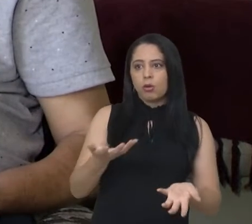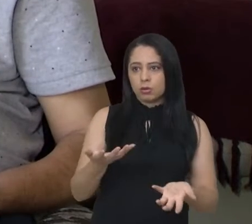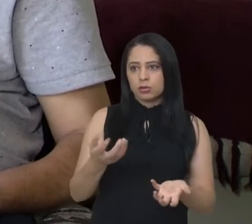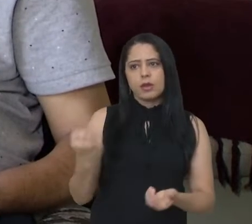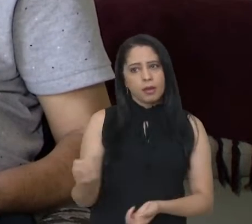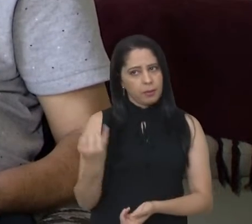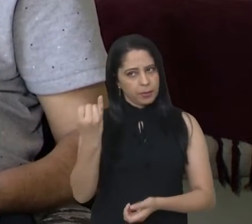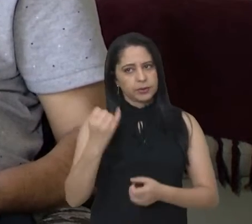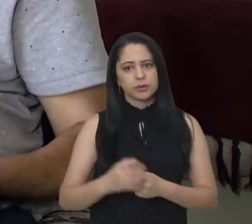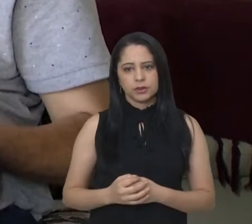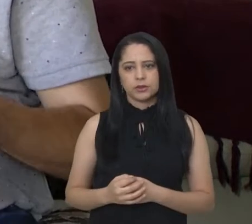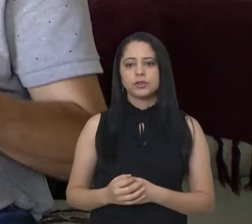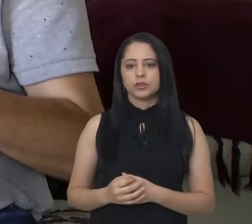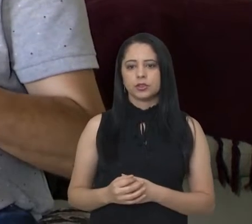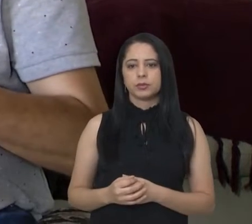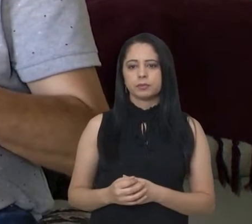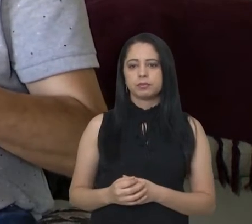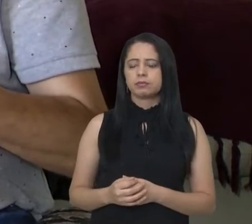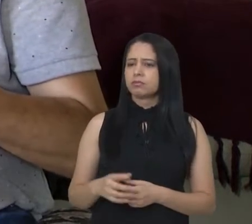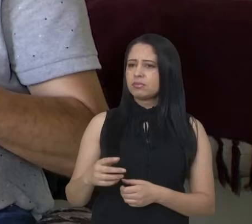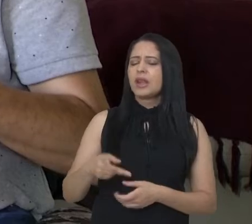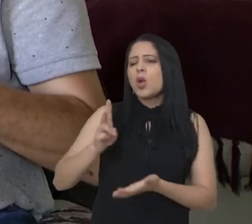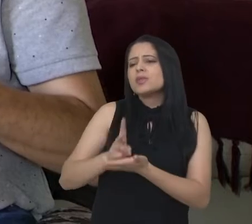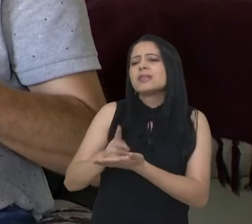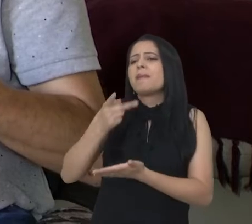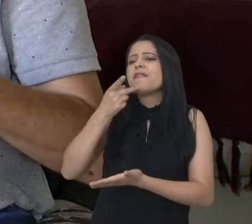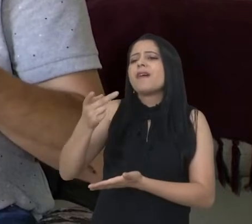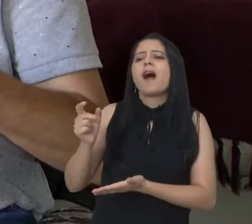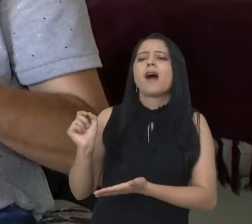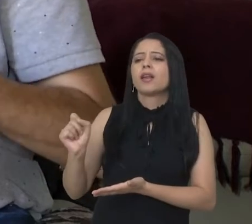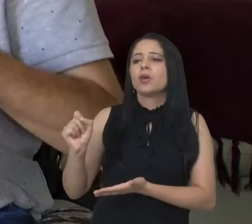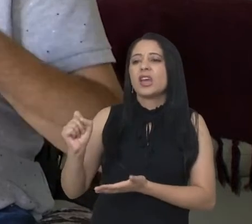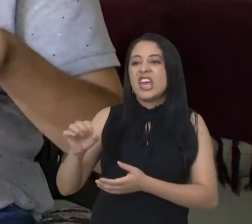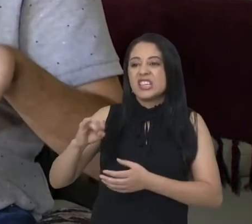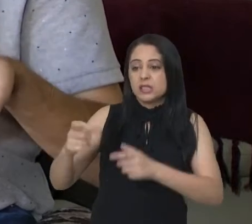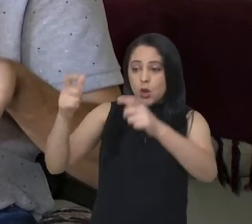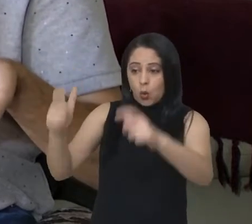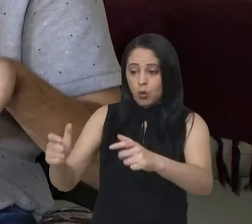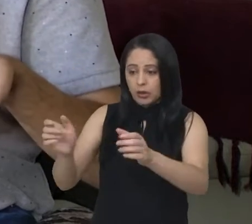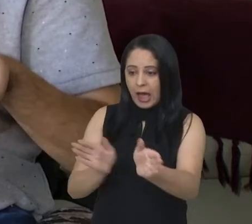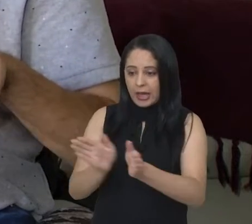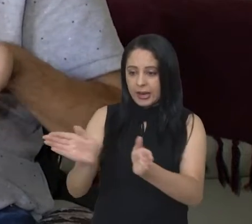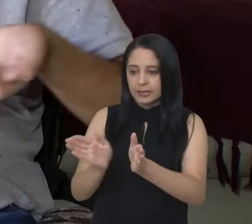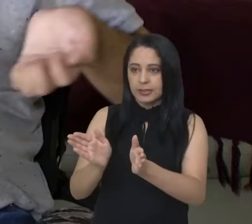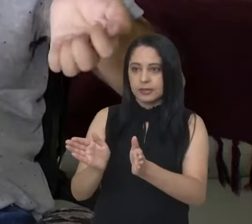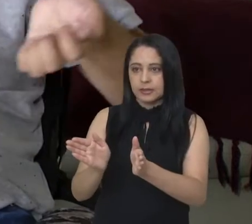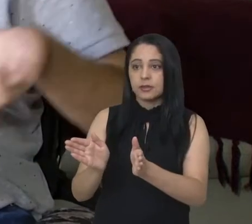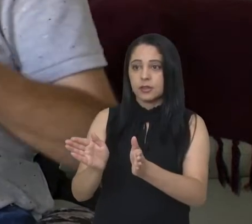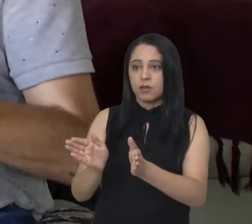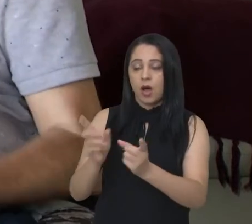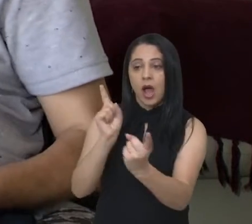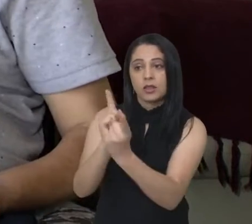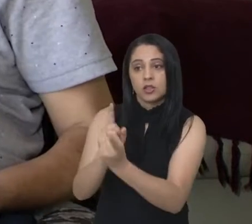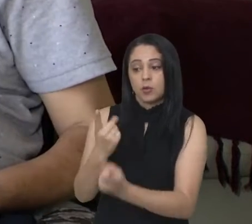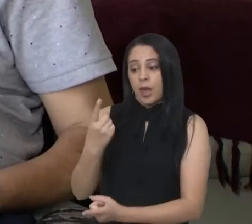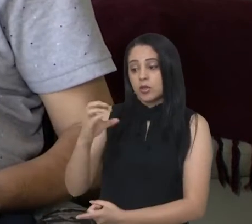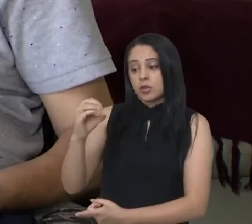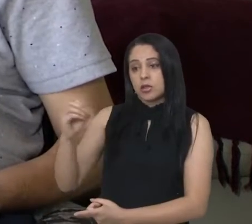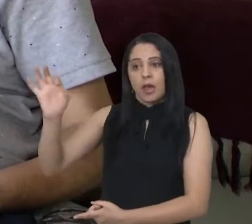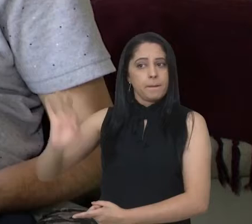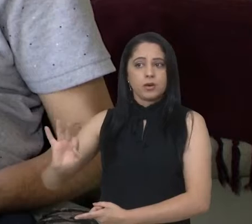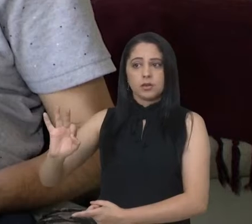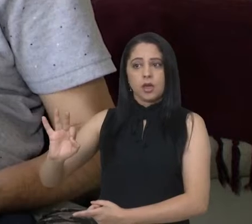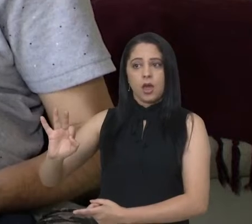idosos. Nós costumamos dizer, né, que um espaço acessível atende 100% da